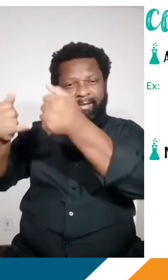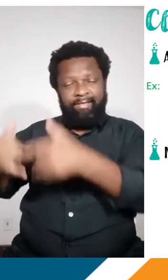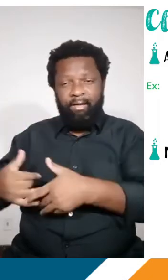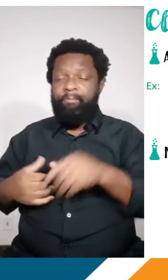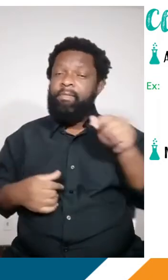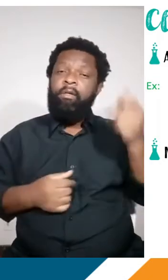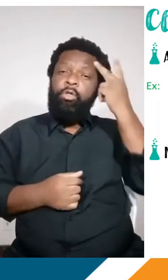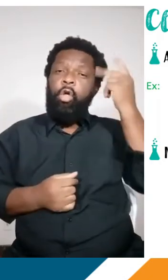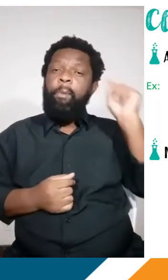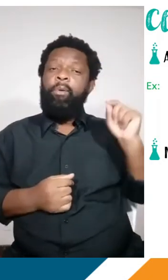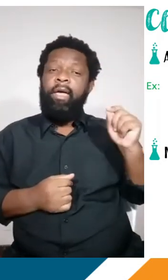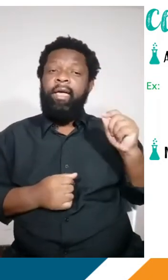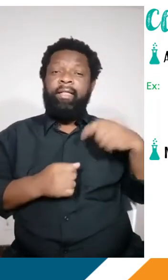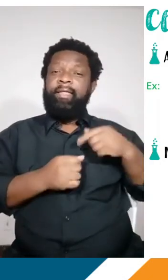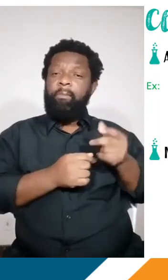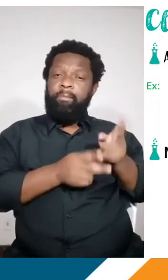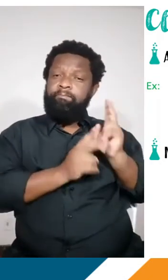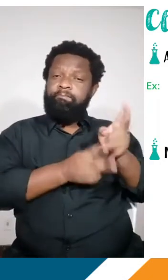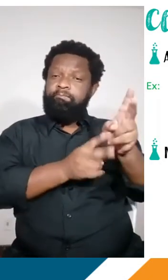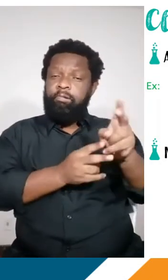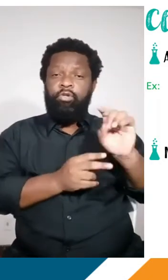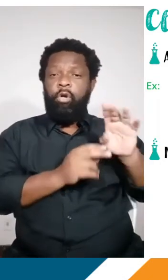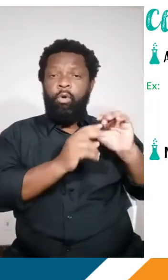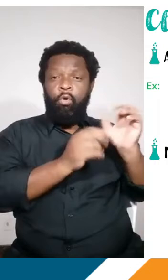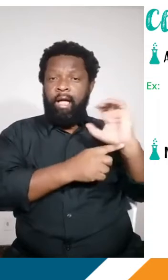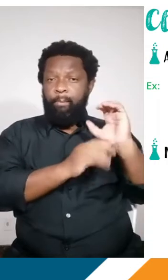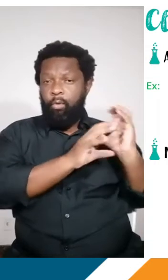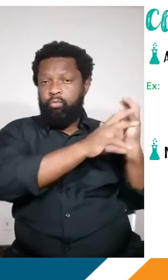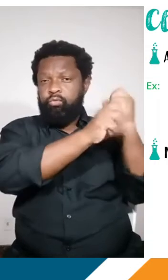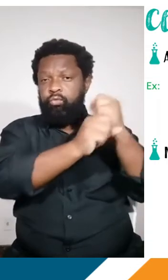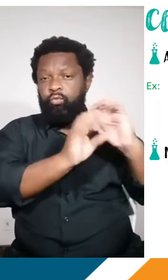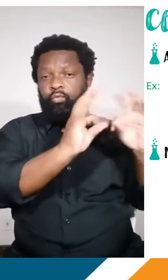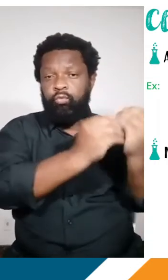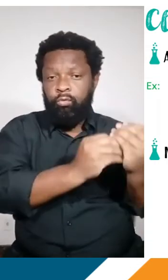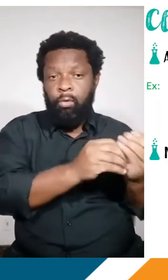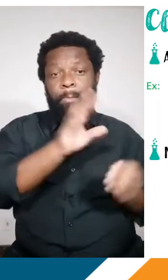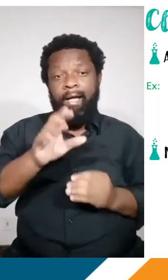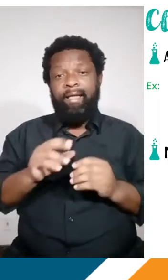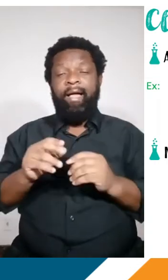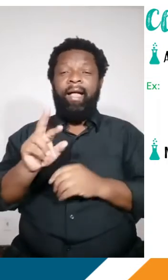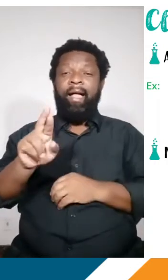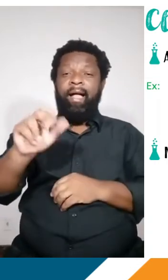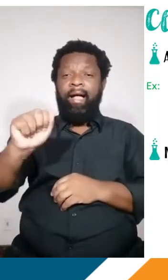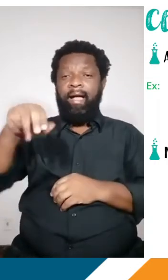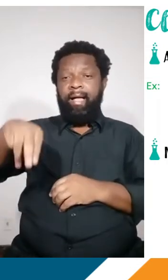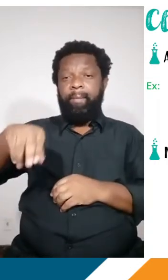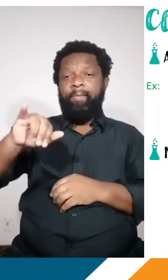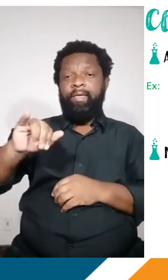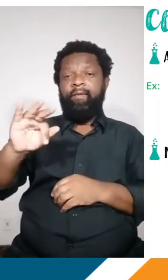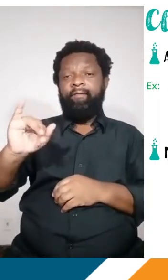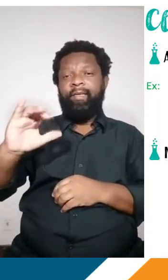é aquela que eu tenho uma única sequência englobando todos os carbonos, enquanto a ramificada é quando isso não ocorre. Eu não